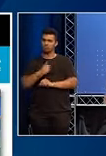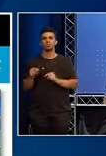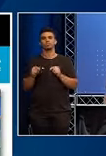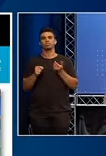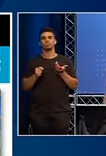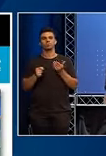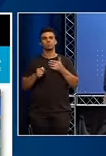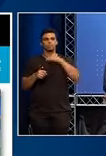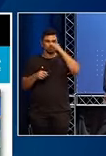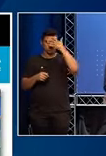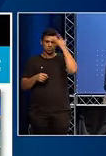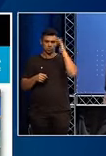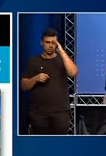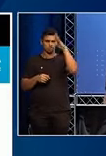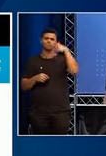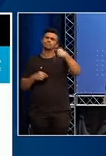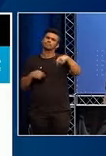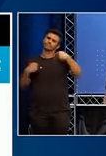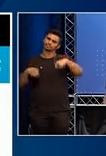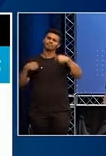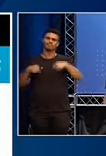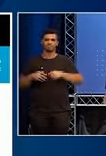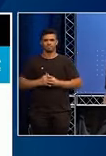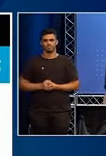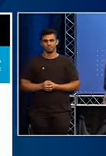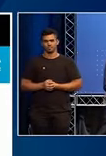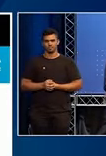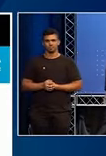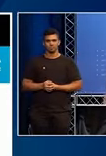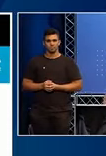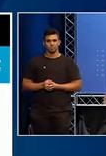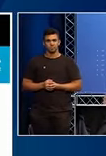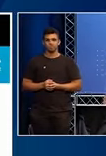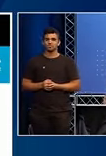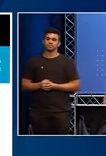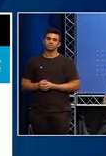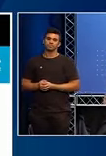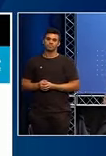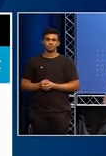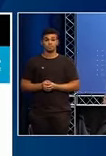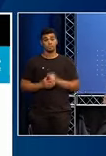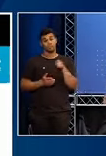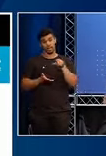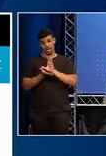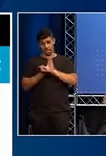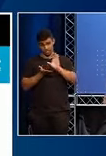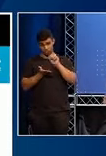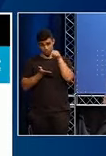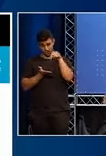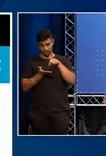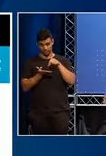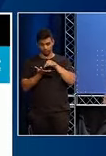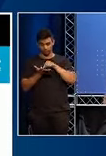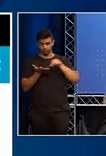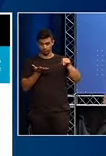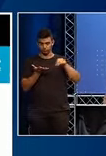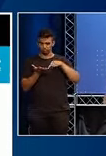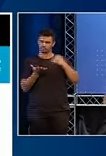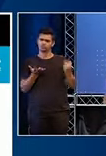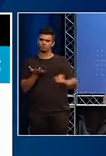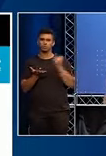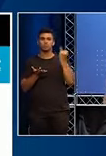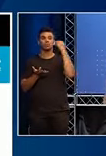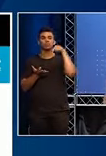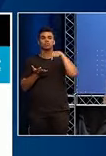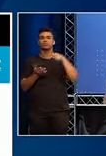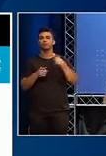mais precisa, como sempre. Pode passar, por favor? Esse é um crédito, uma linha muito importante. Quando